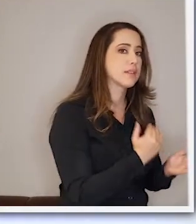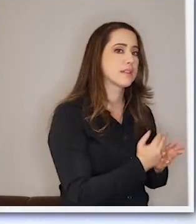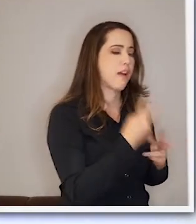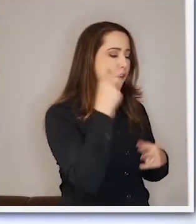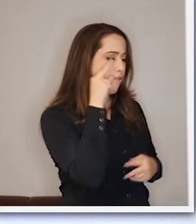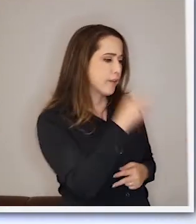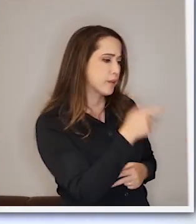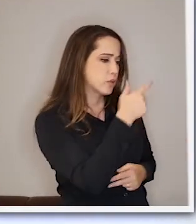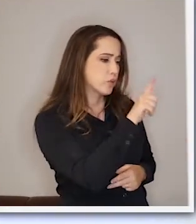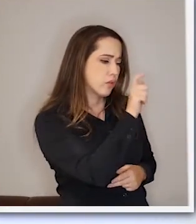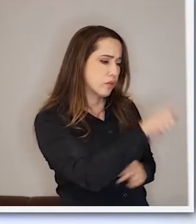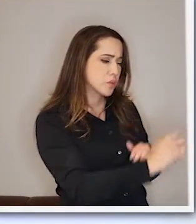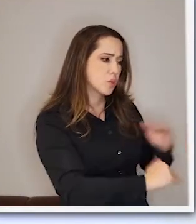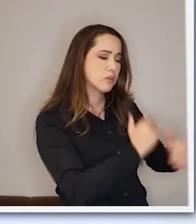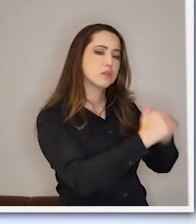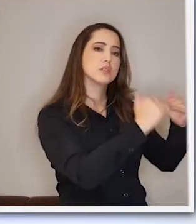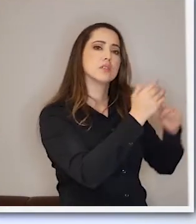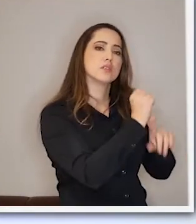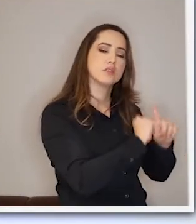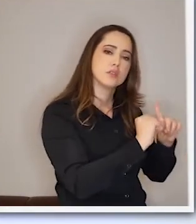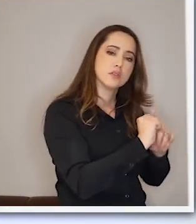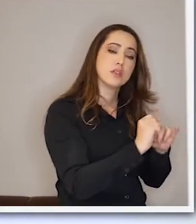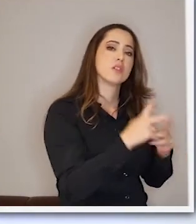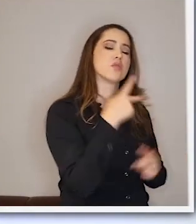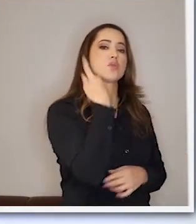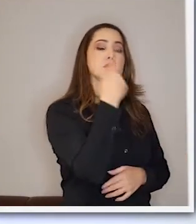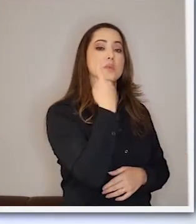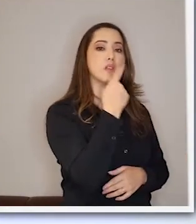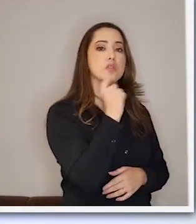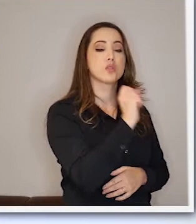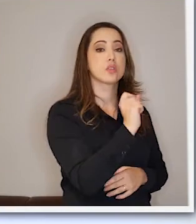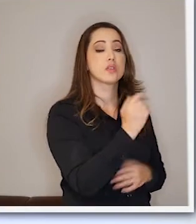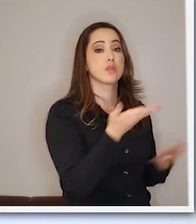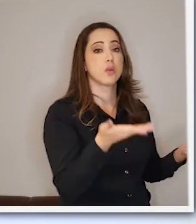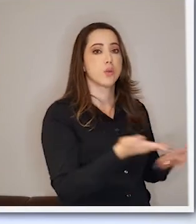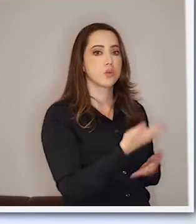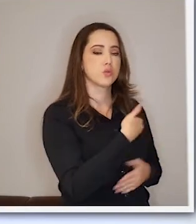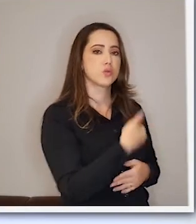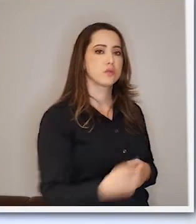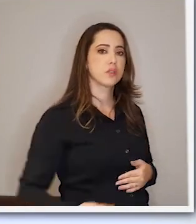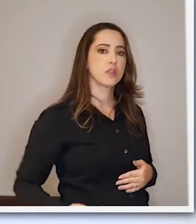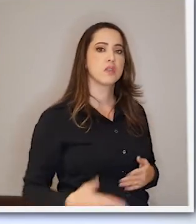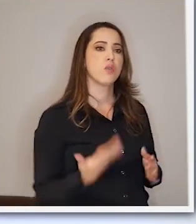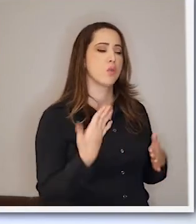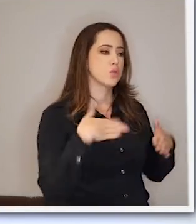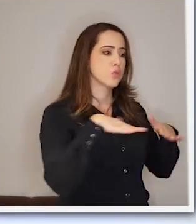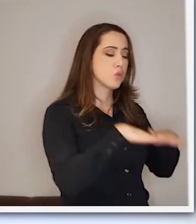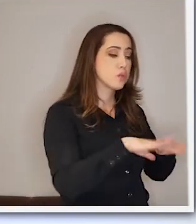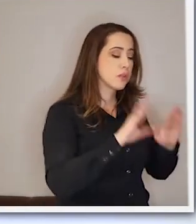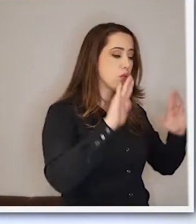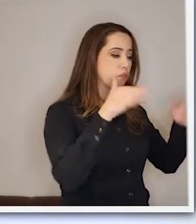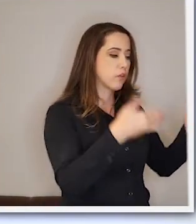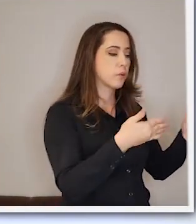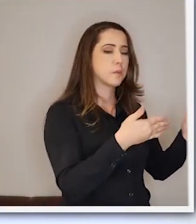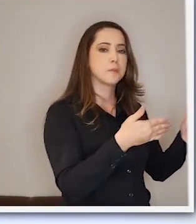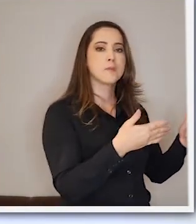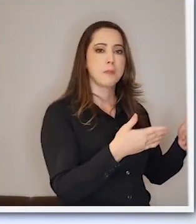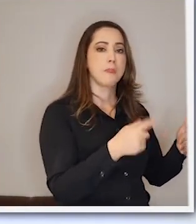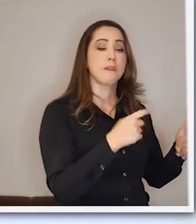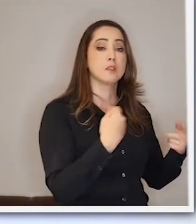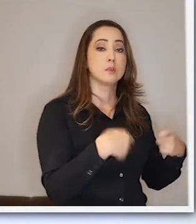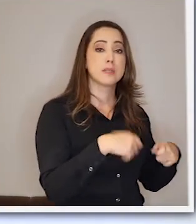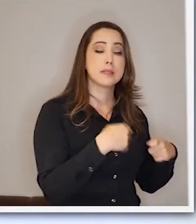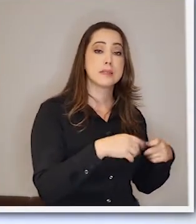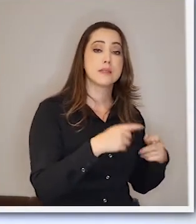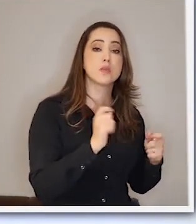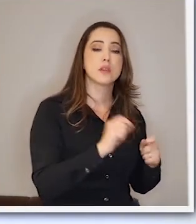empatia. Você começa a enxergar de novo esse sujeito na sociedade. E as políticas públicas ou